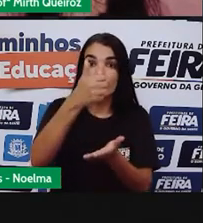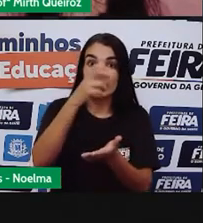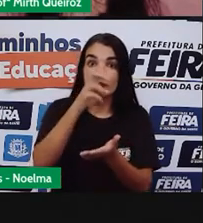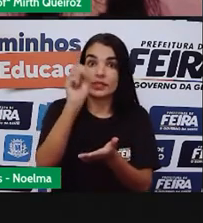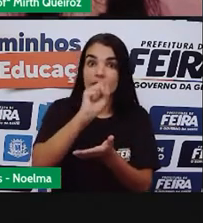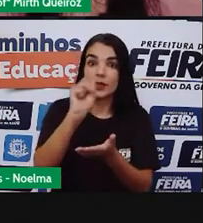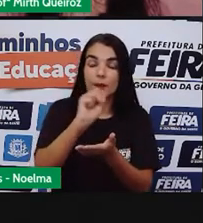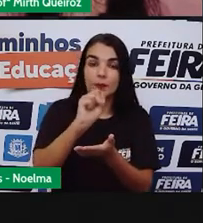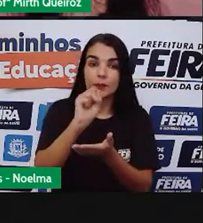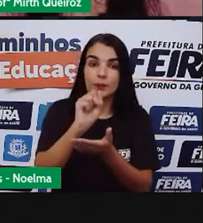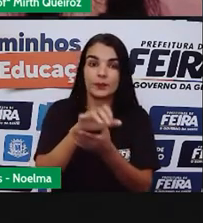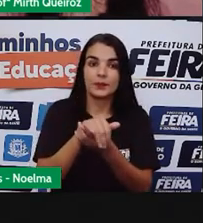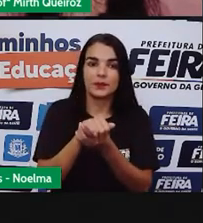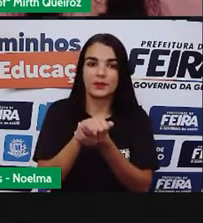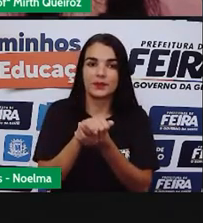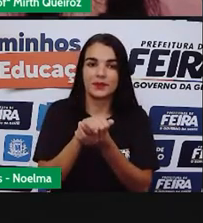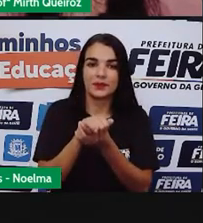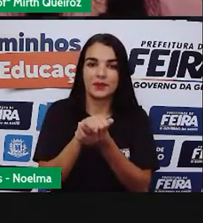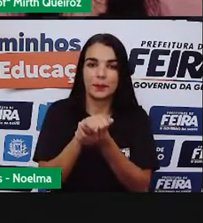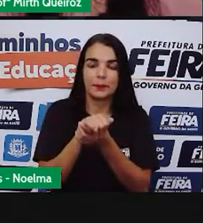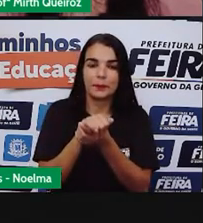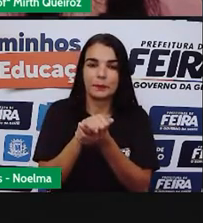Quinze segundos.